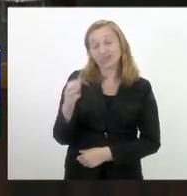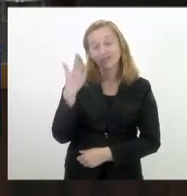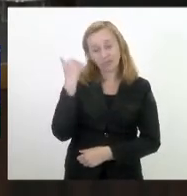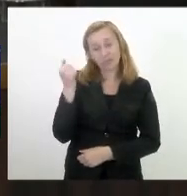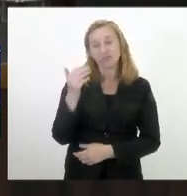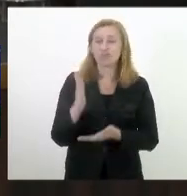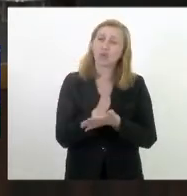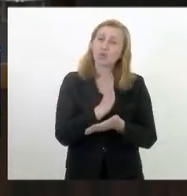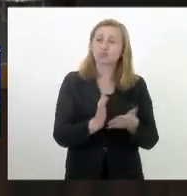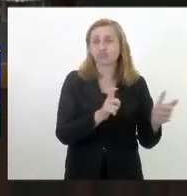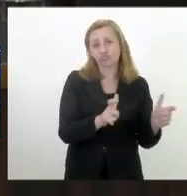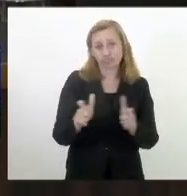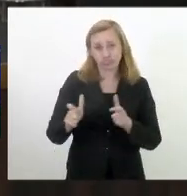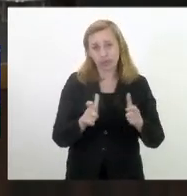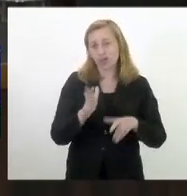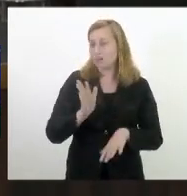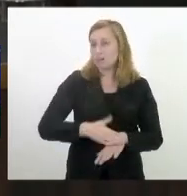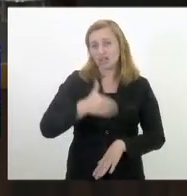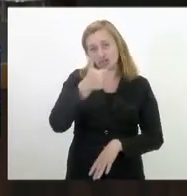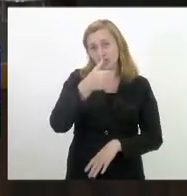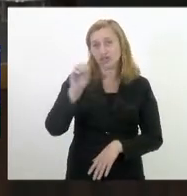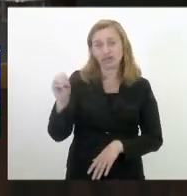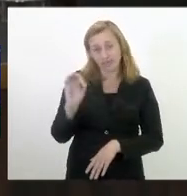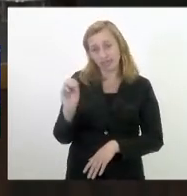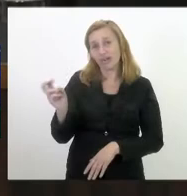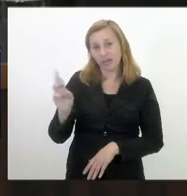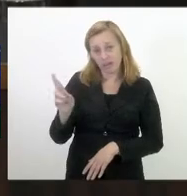lugares, passa de R$100.